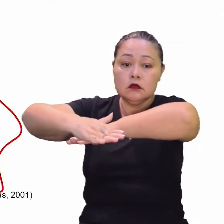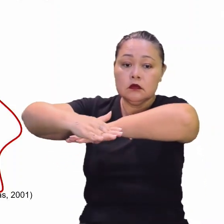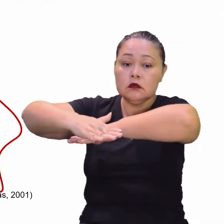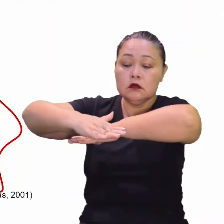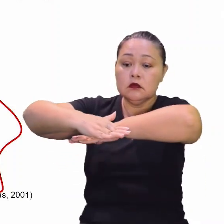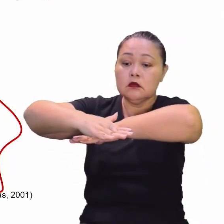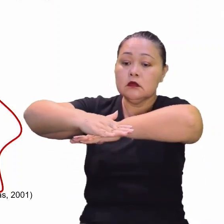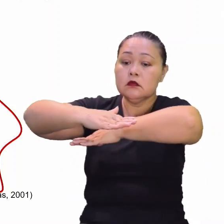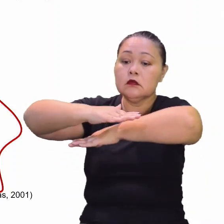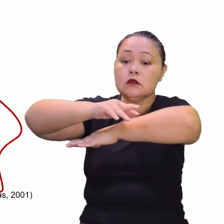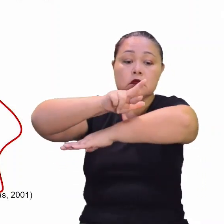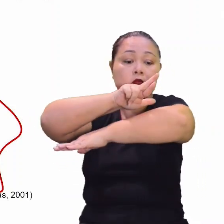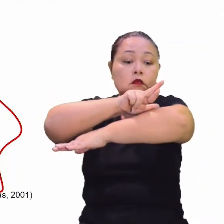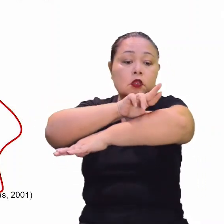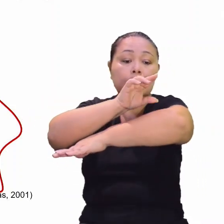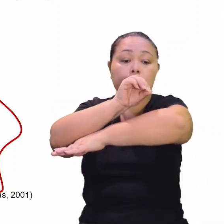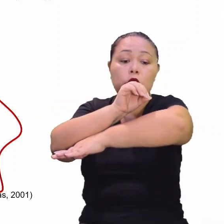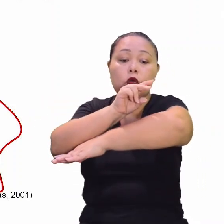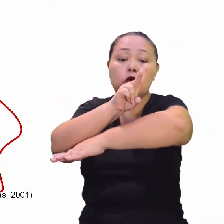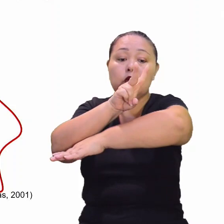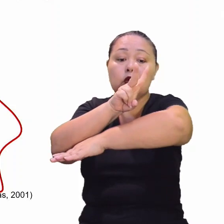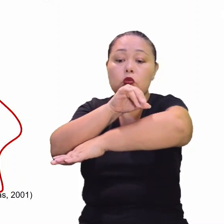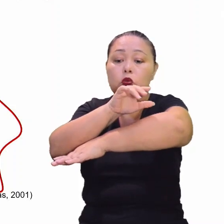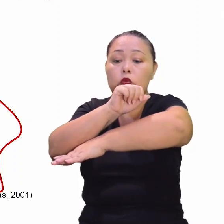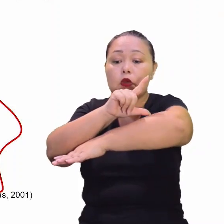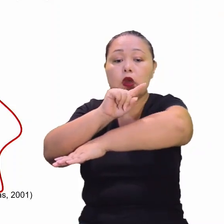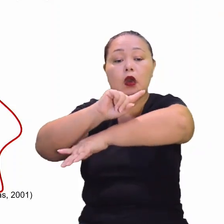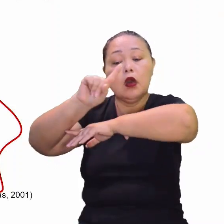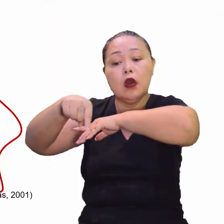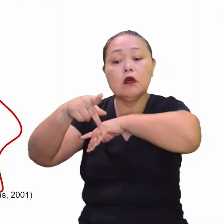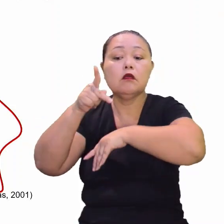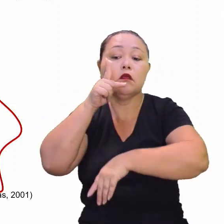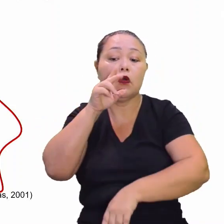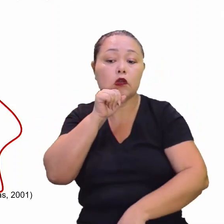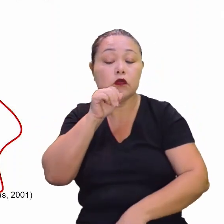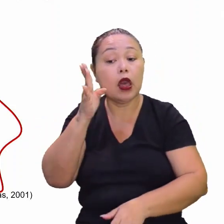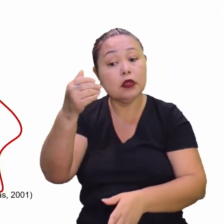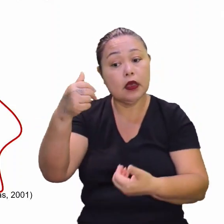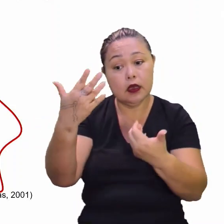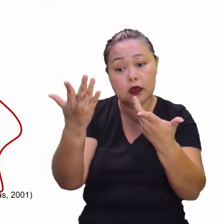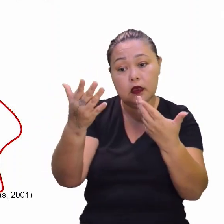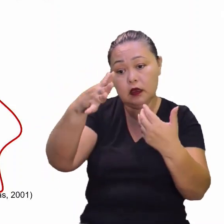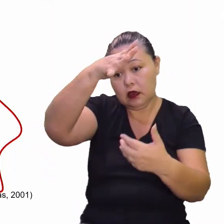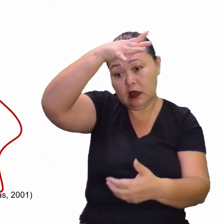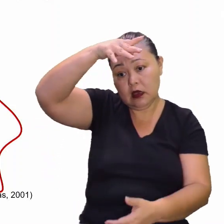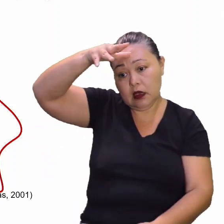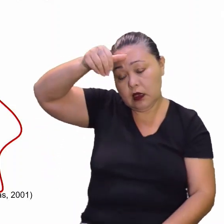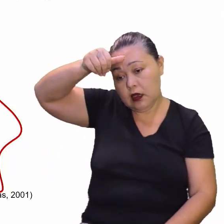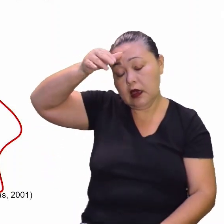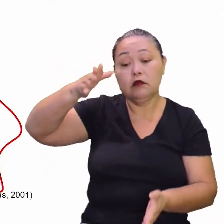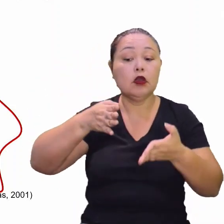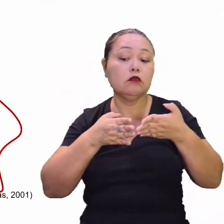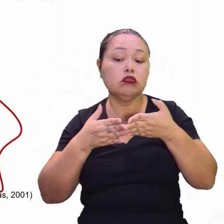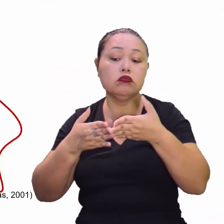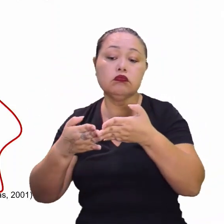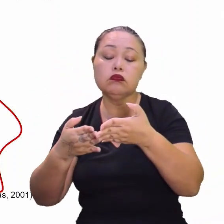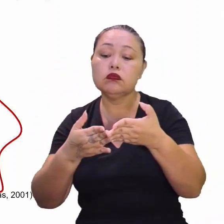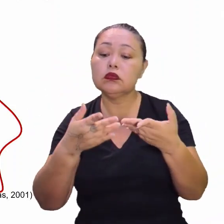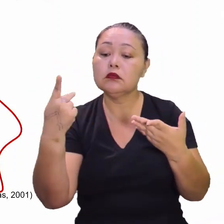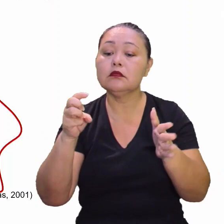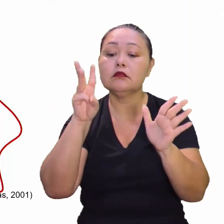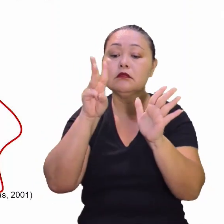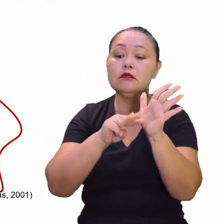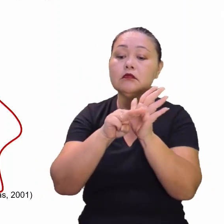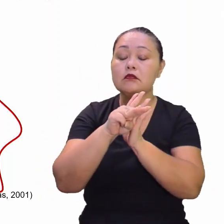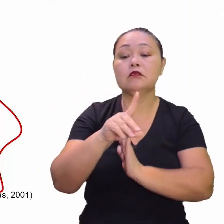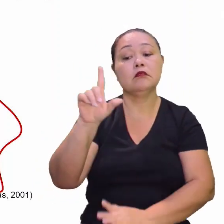transporte rodoviário. De Porto Velho a Manaus, já é a chamada hidrovia do Madeira. Então, a gente